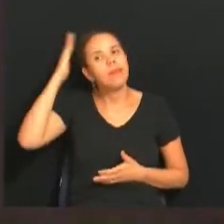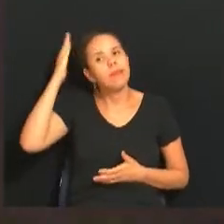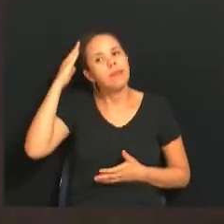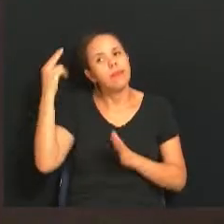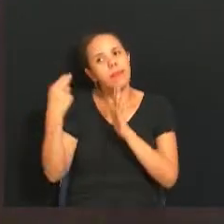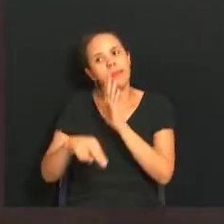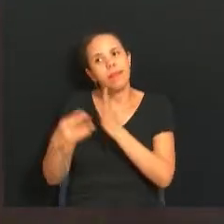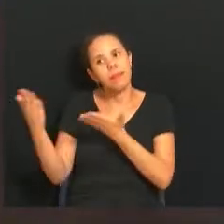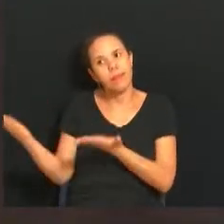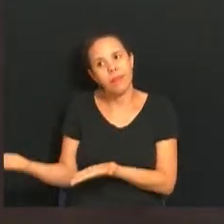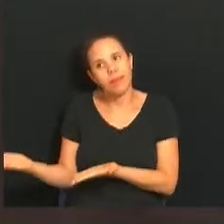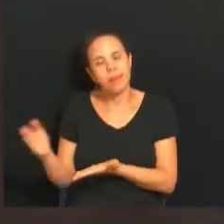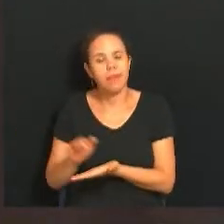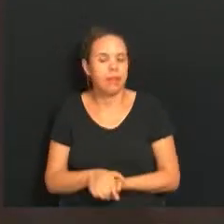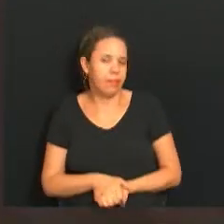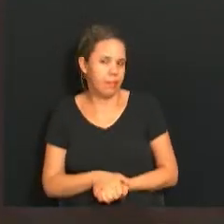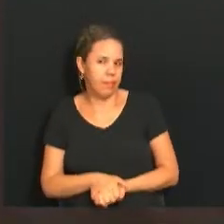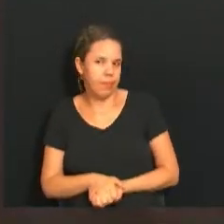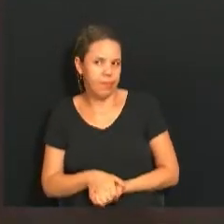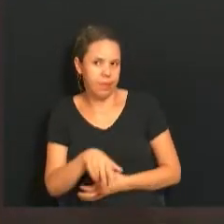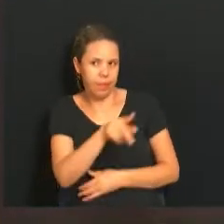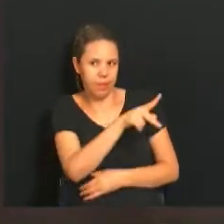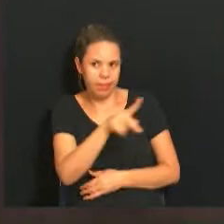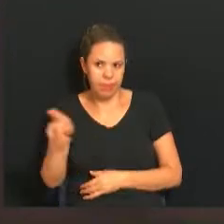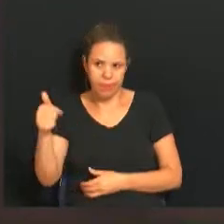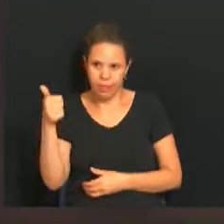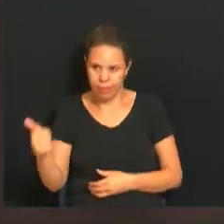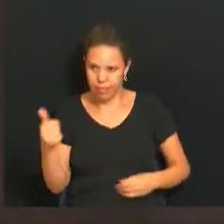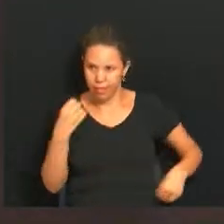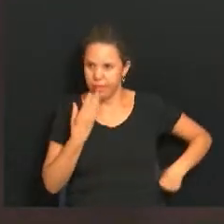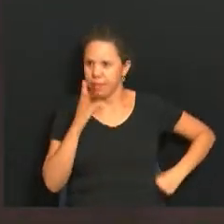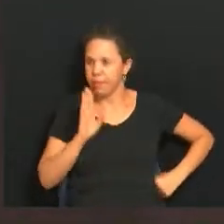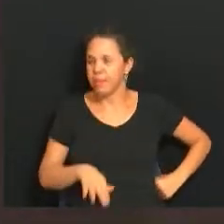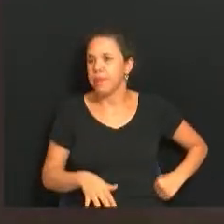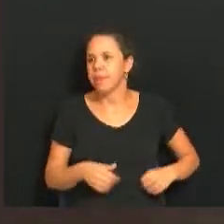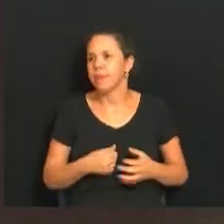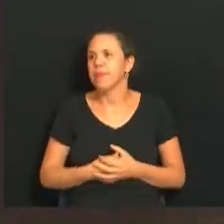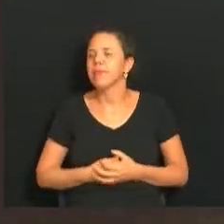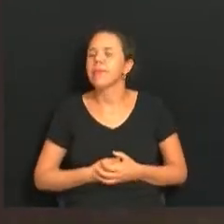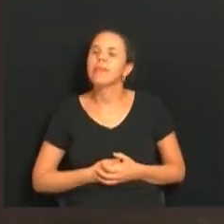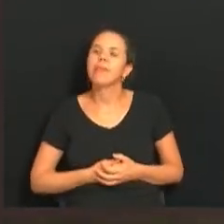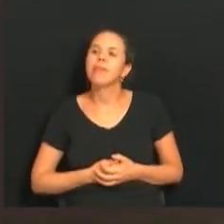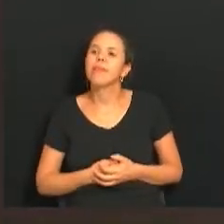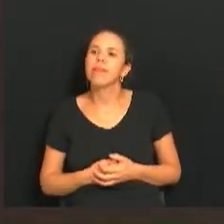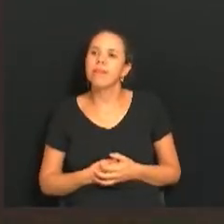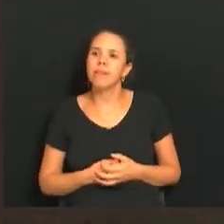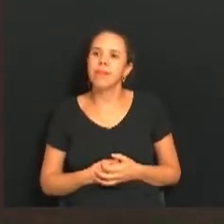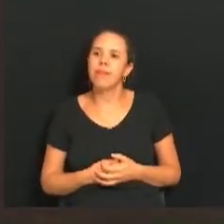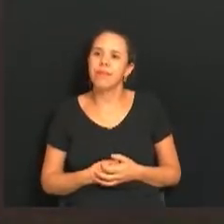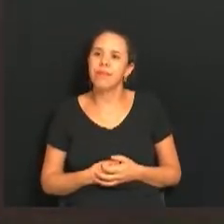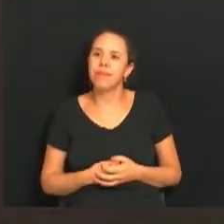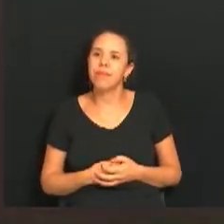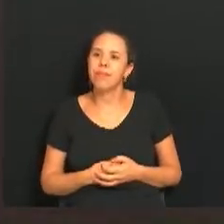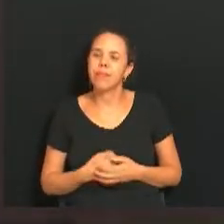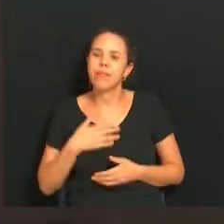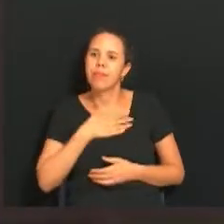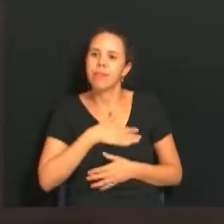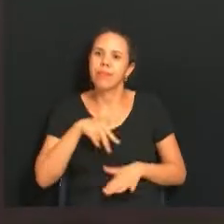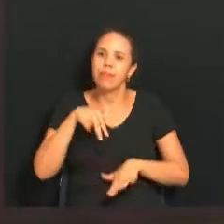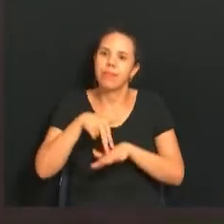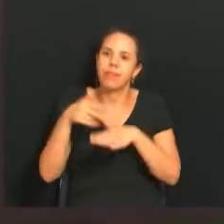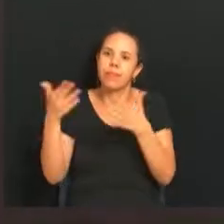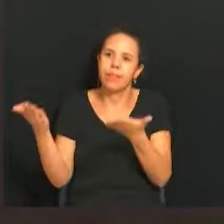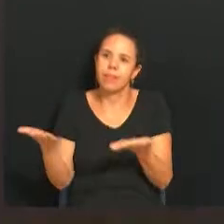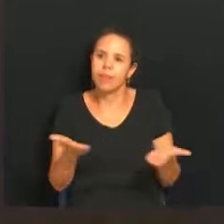conhecido como Paraná, é o presidente. Tudo bem? Boa tarde para o senhor. Boa tarde, André. É uma satisfação estar aqui recebendo